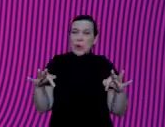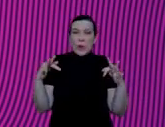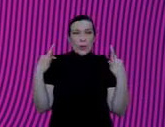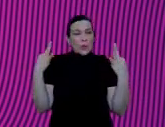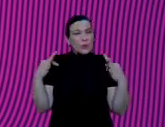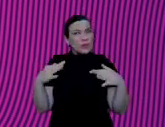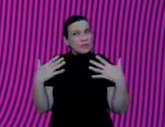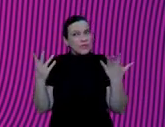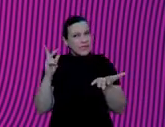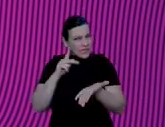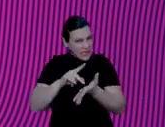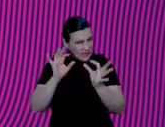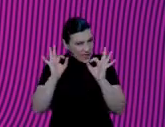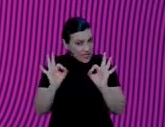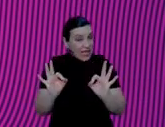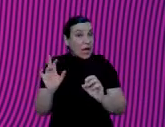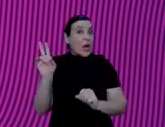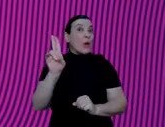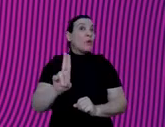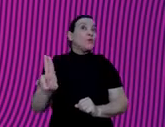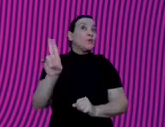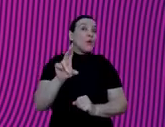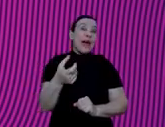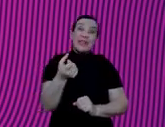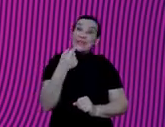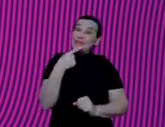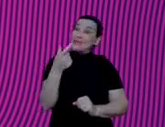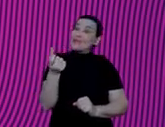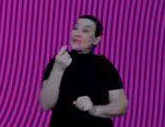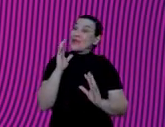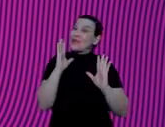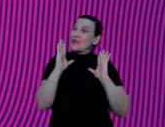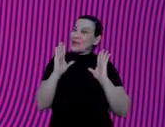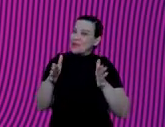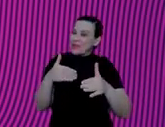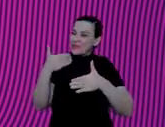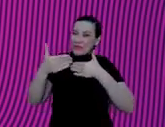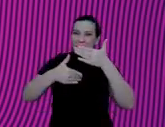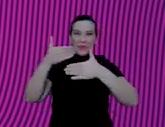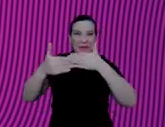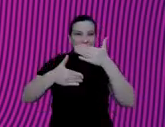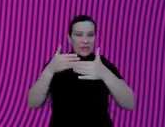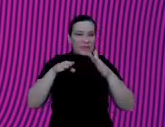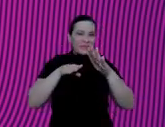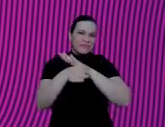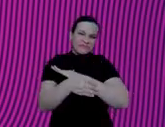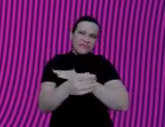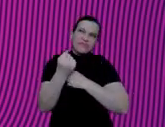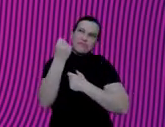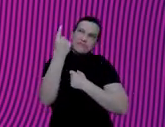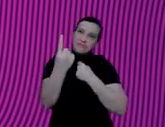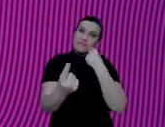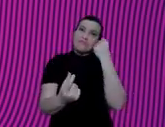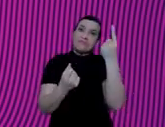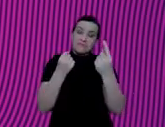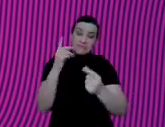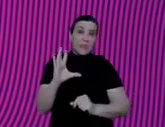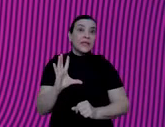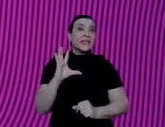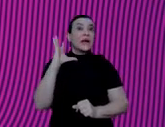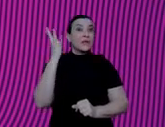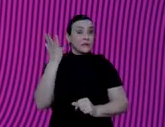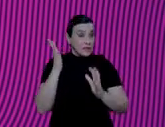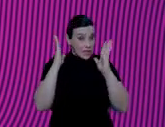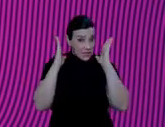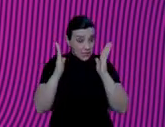usuários crônicos de opioides e vão tendo prescrições repetidas. Esses casos são raros, mas eles ocorrem, eles acontecem. Hoje em dia,